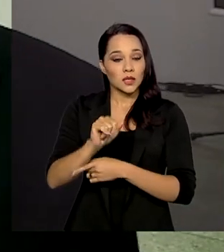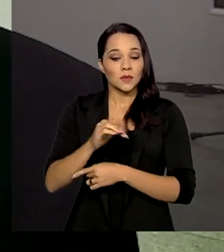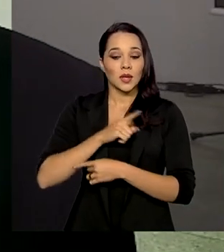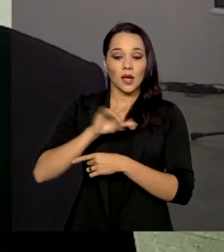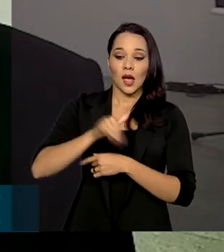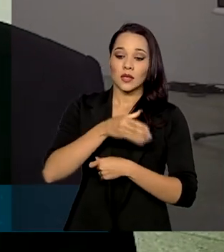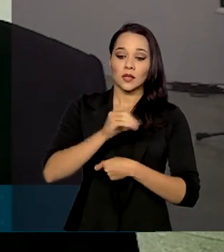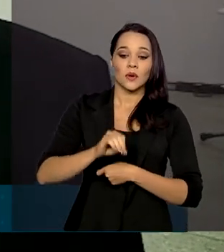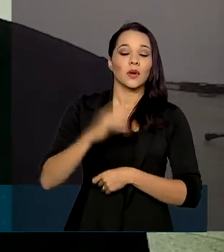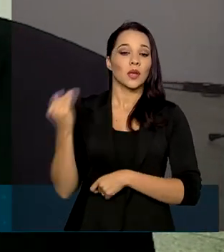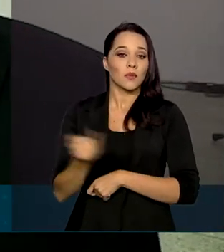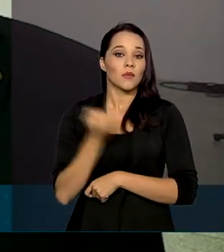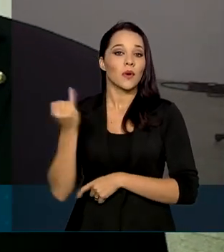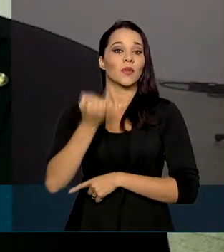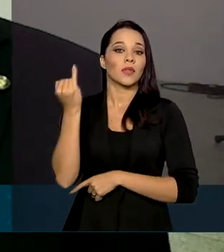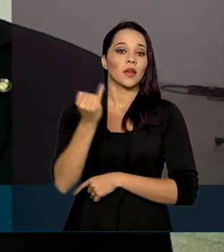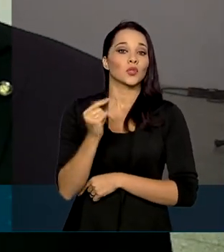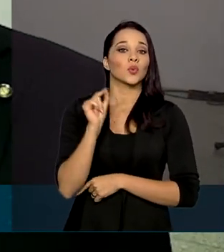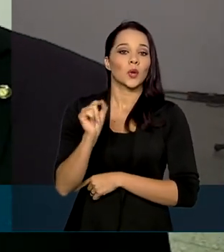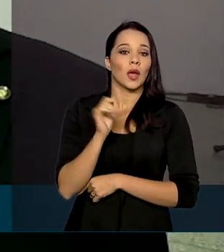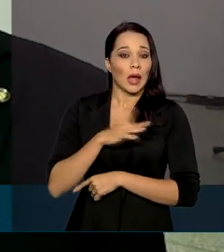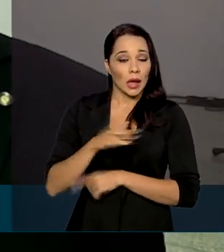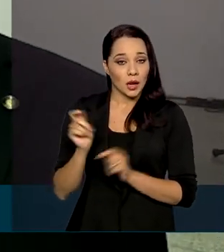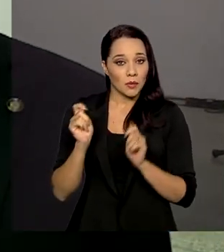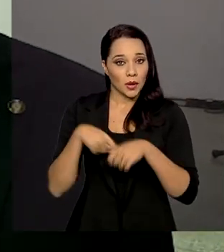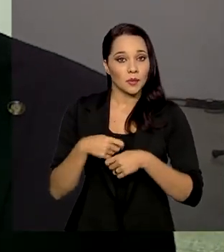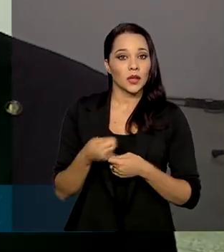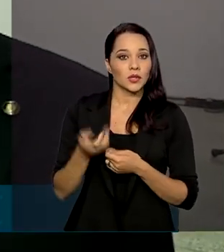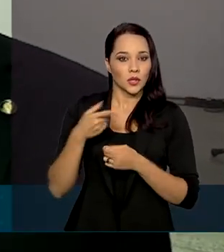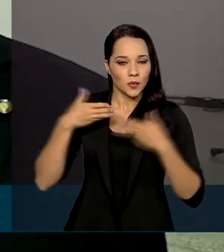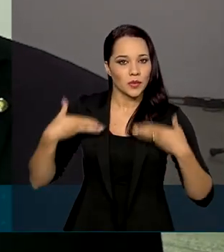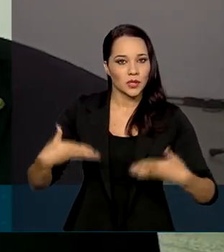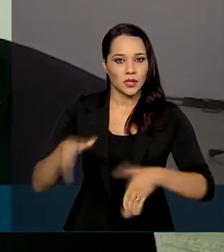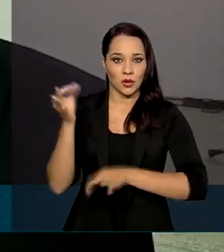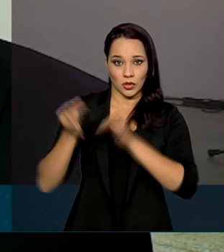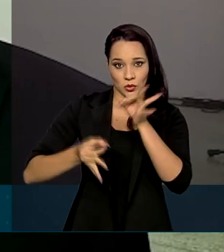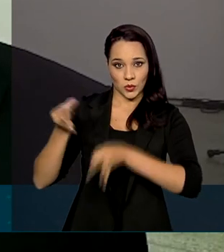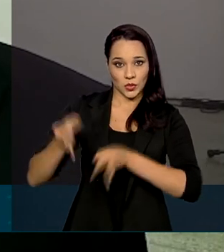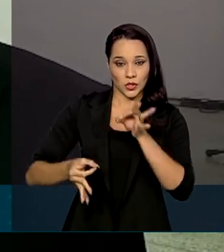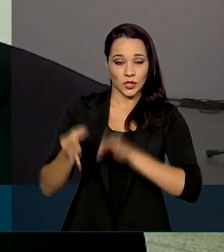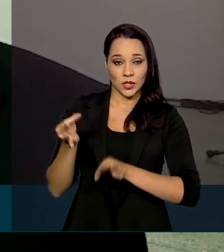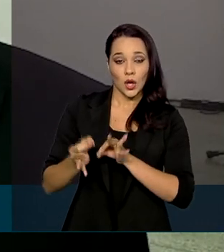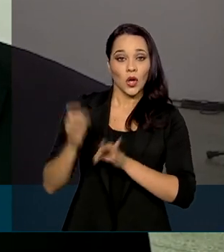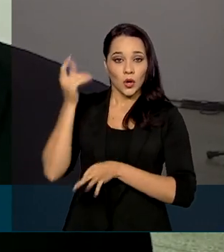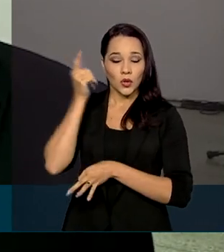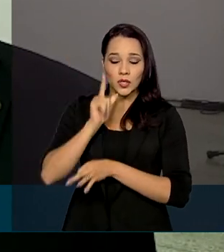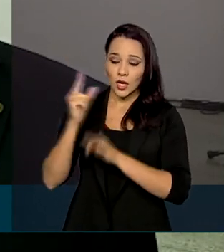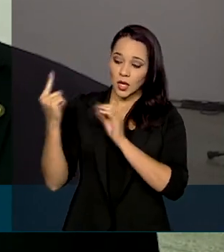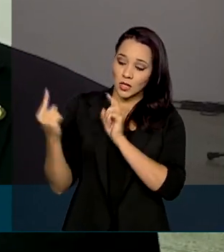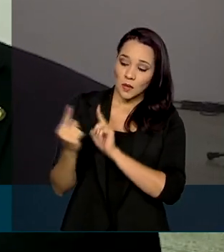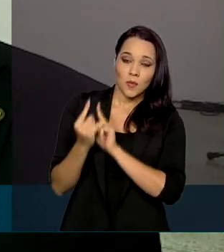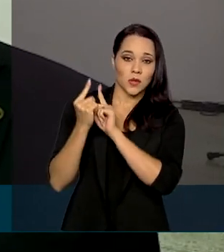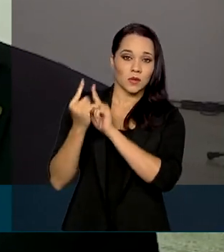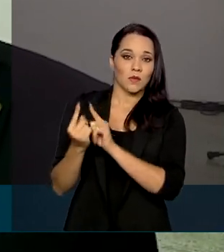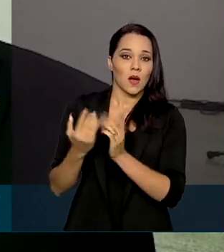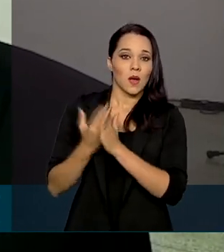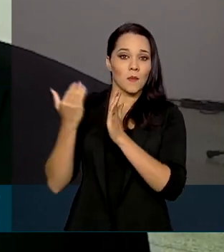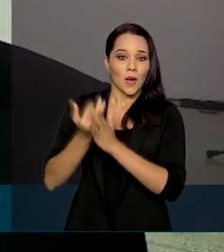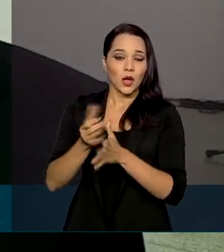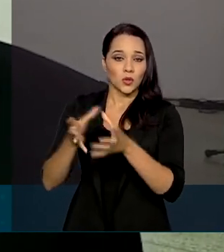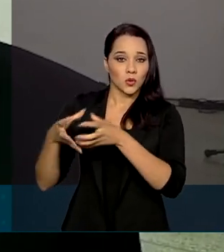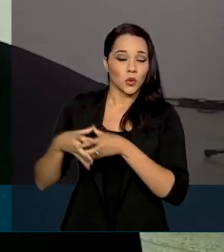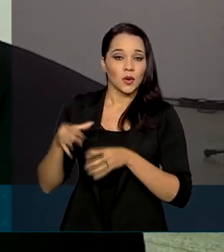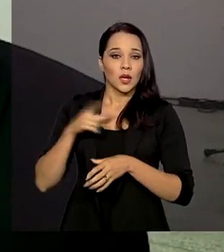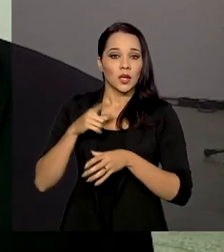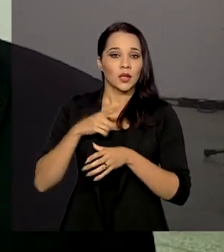muito importante. Ela permite que o Ministério da Justiça possa se aproximar dos entes federativos e